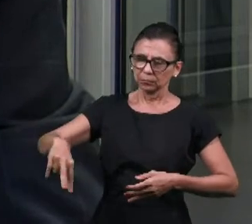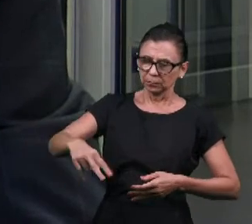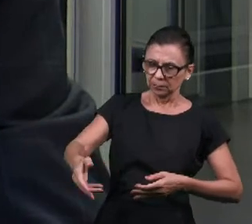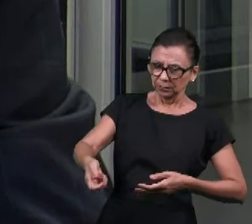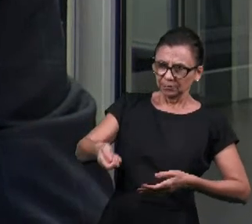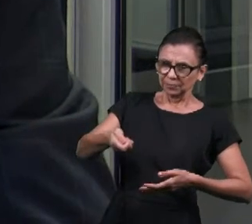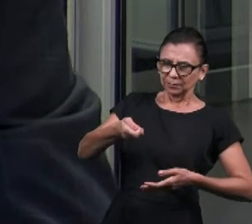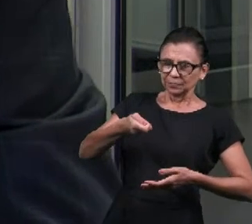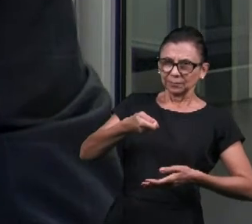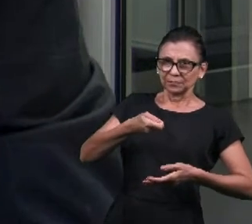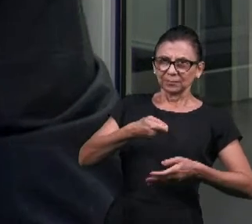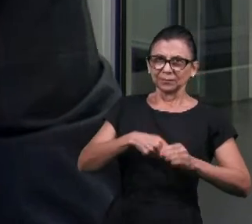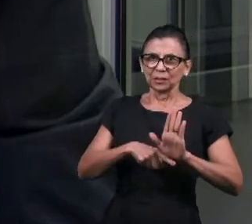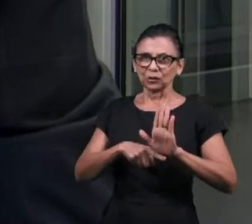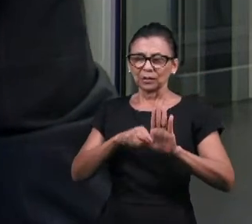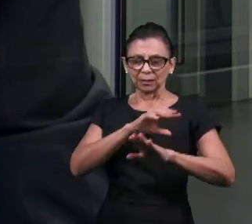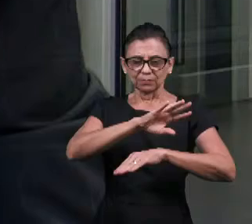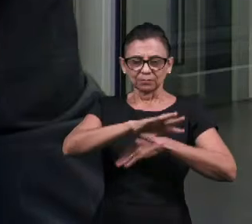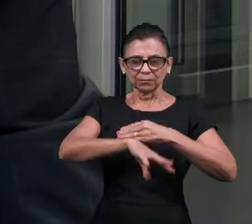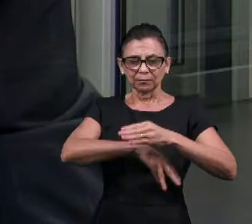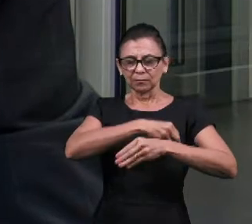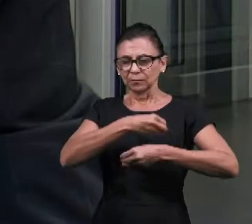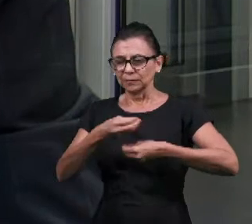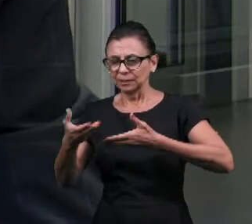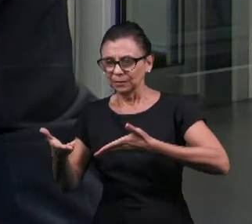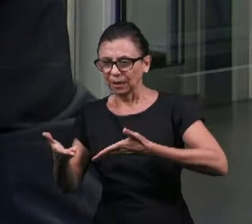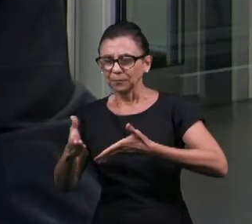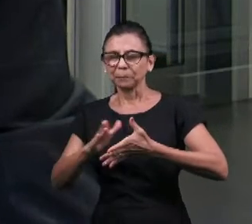quantos anos você estava na época? Eu